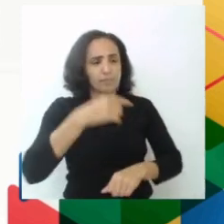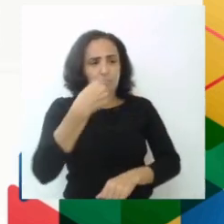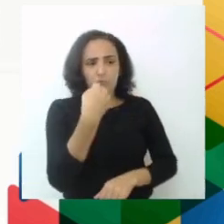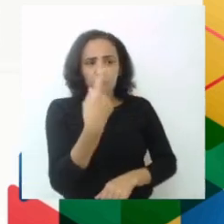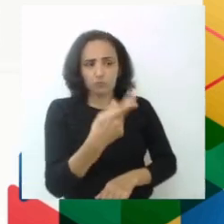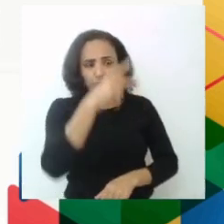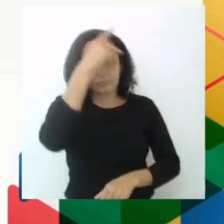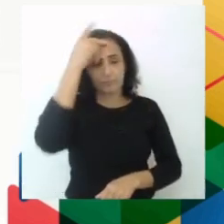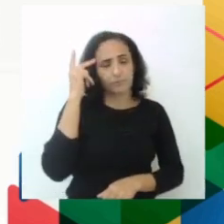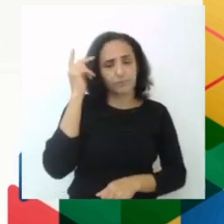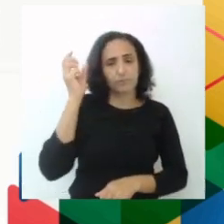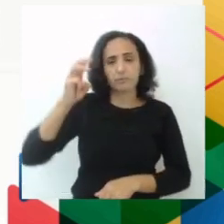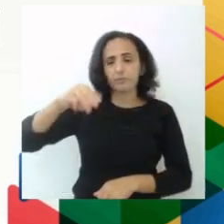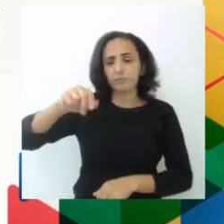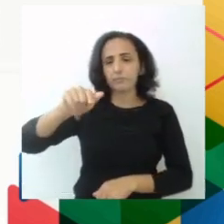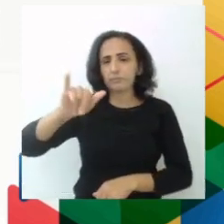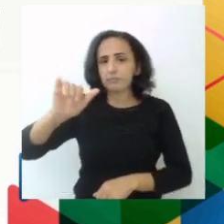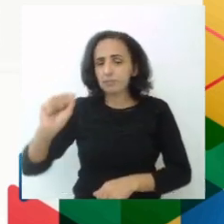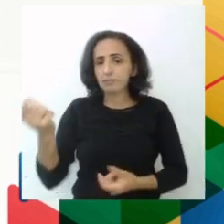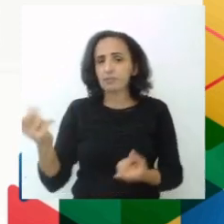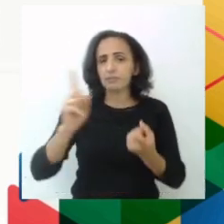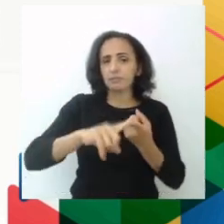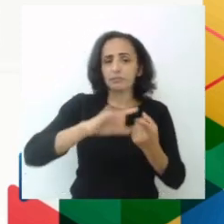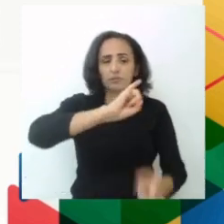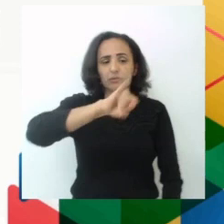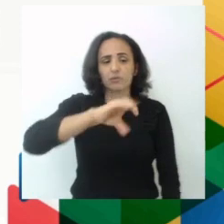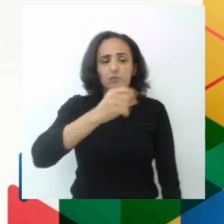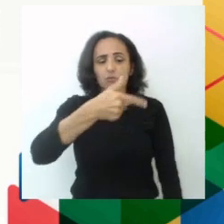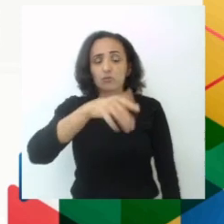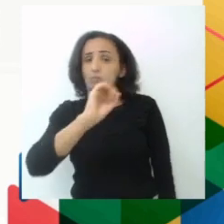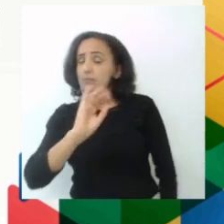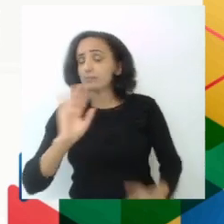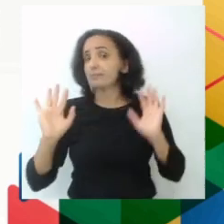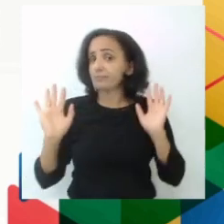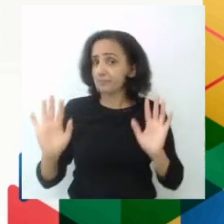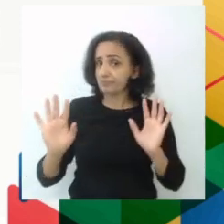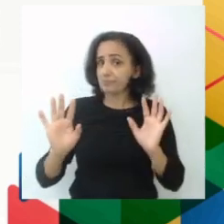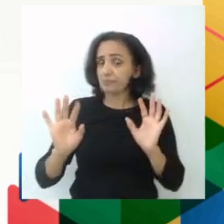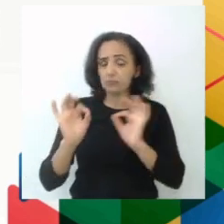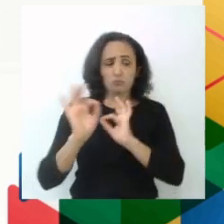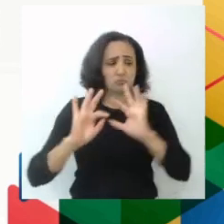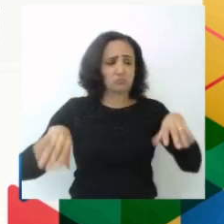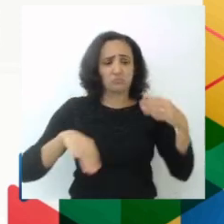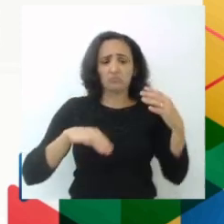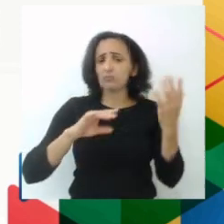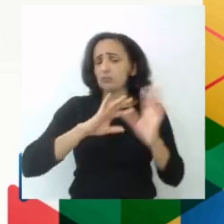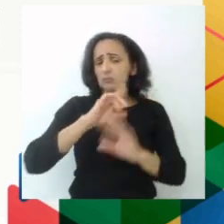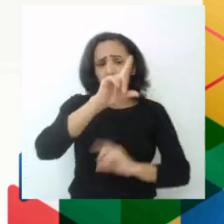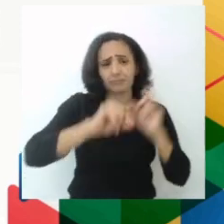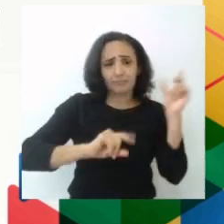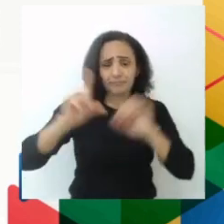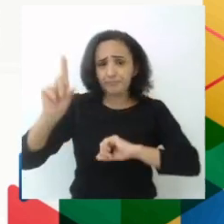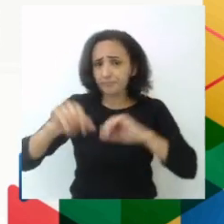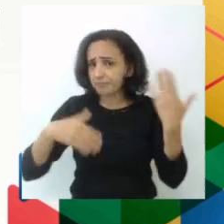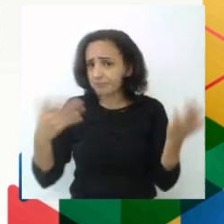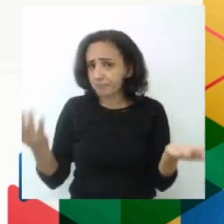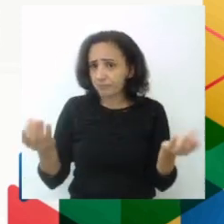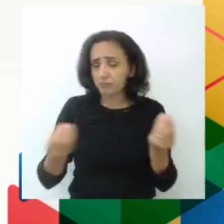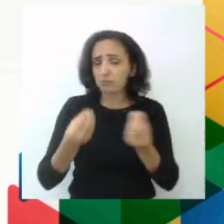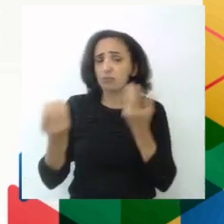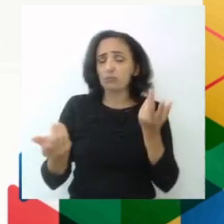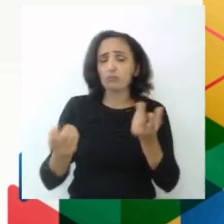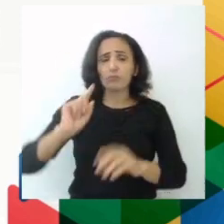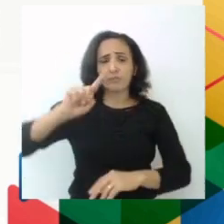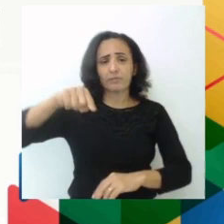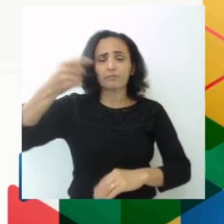João. Eu escolhi as mesmas pessoas e nenhuma mudou a função delas. Então, isso aí vai ser visto